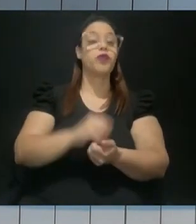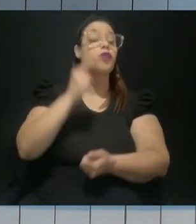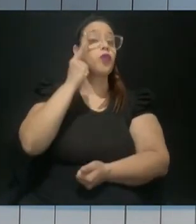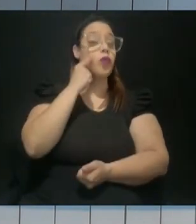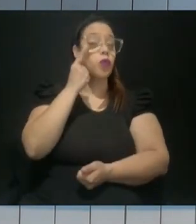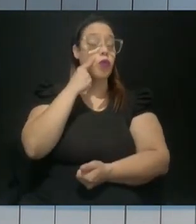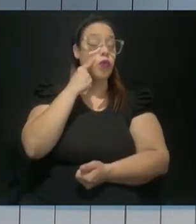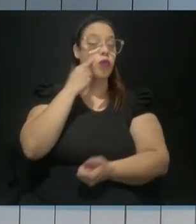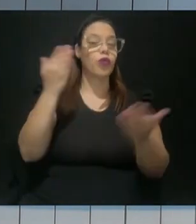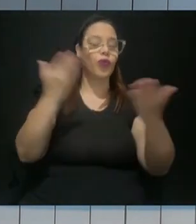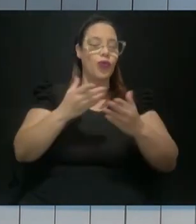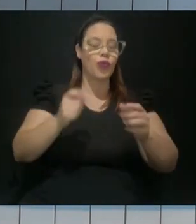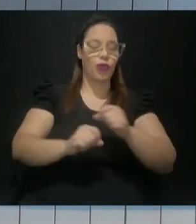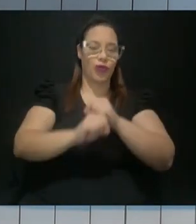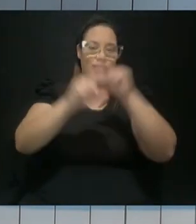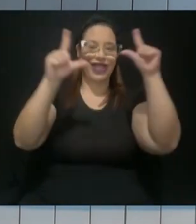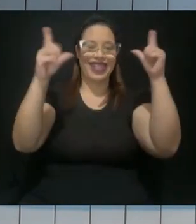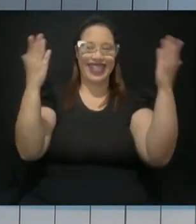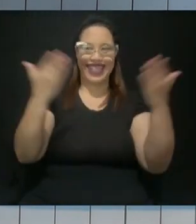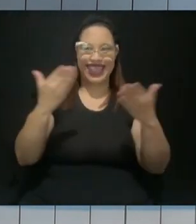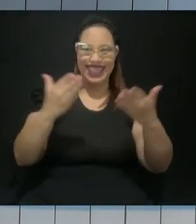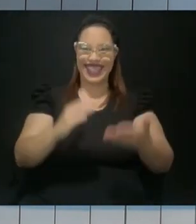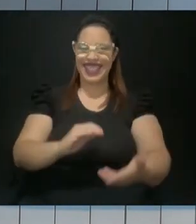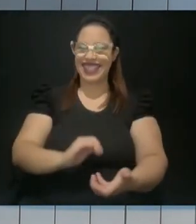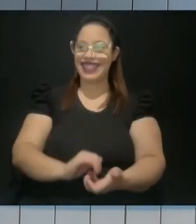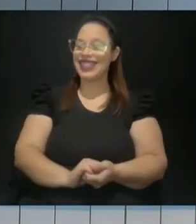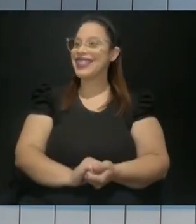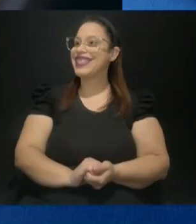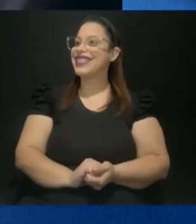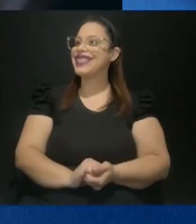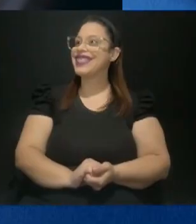de agora os destaques de hoje.